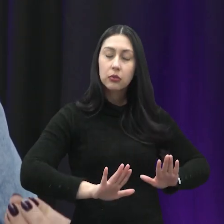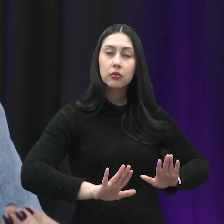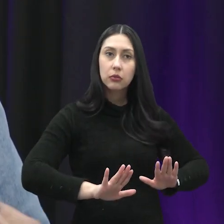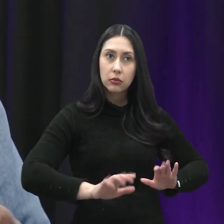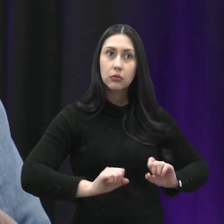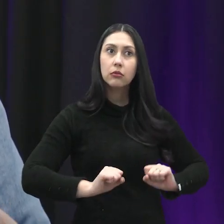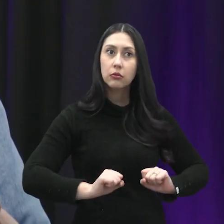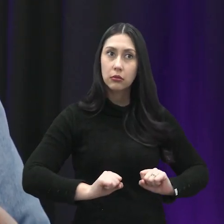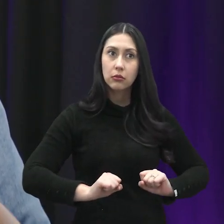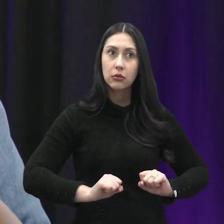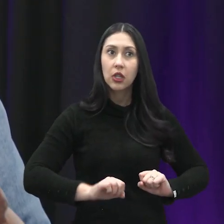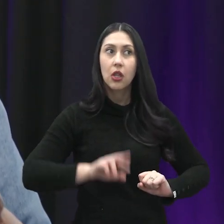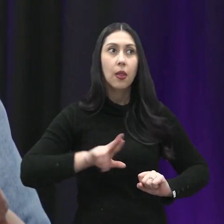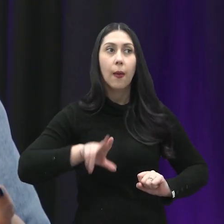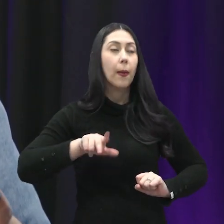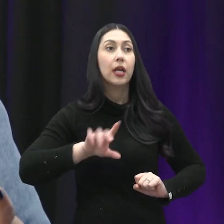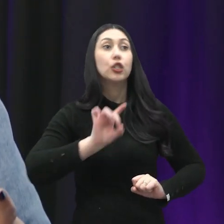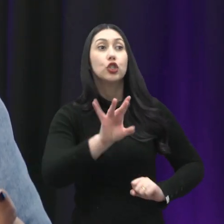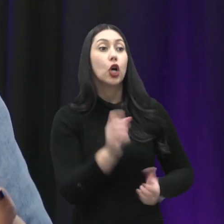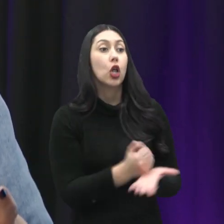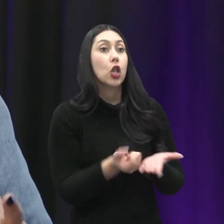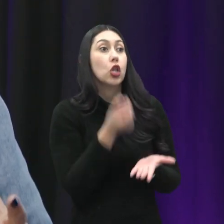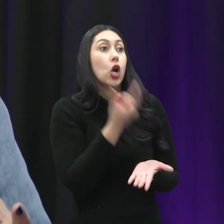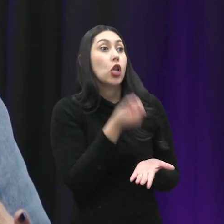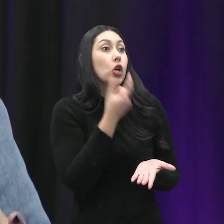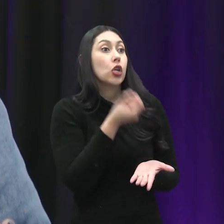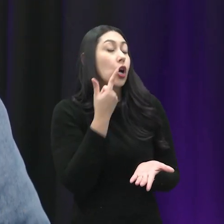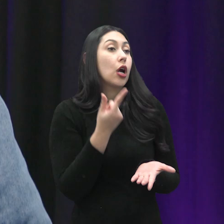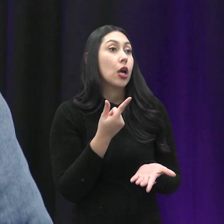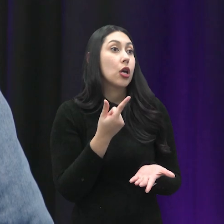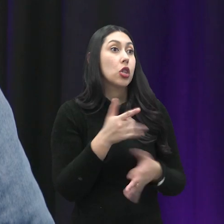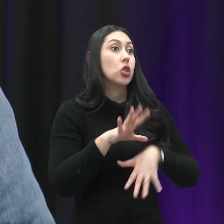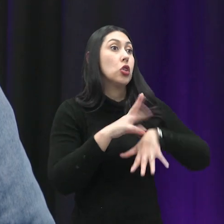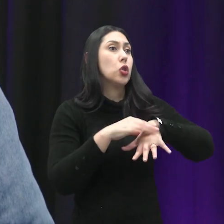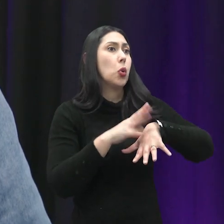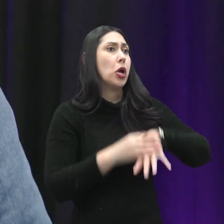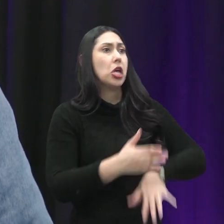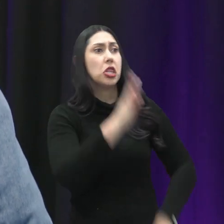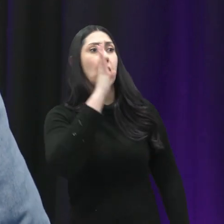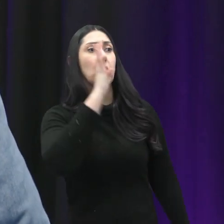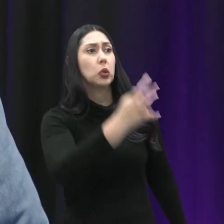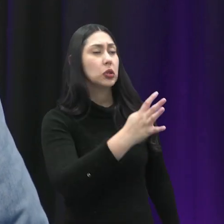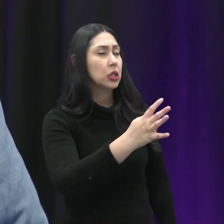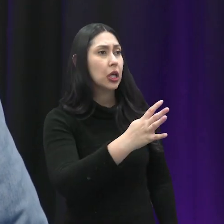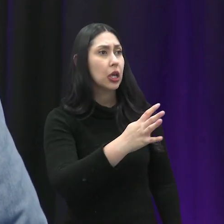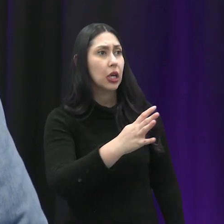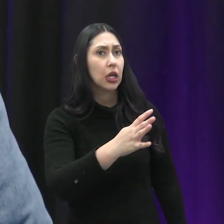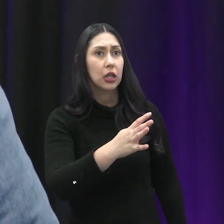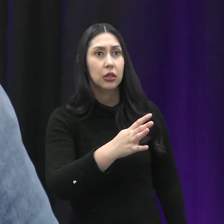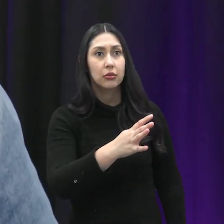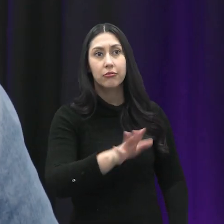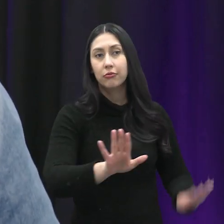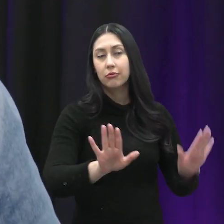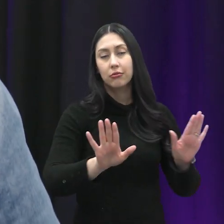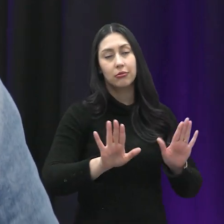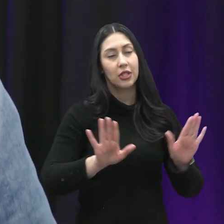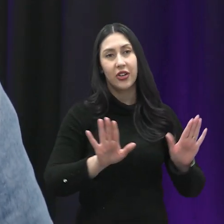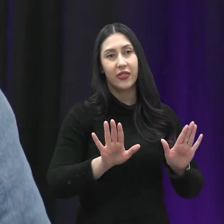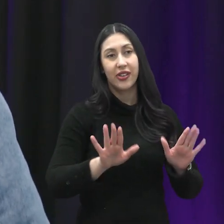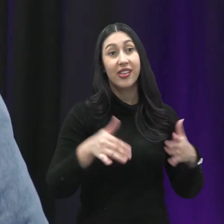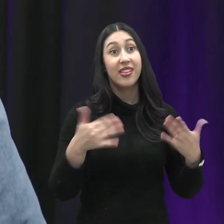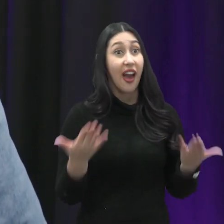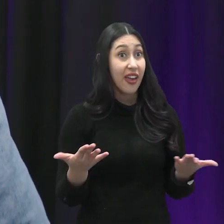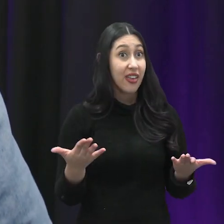Para não deixar isso virar mais um filão para